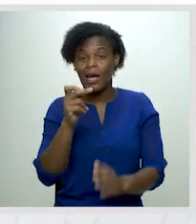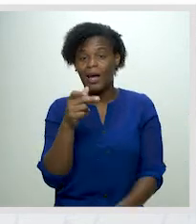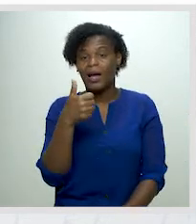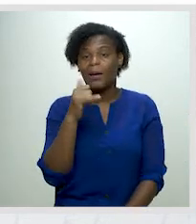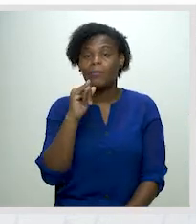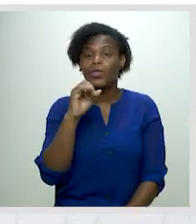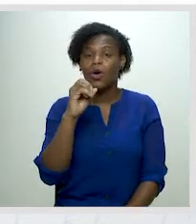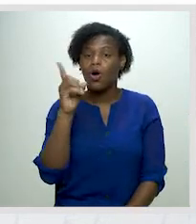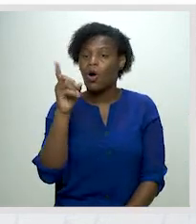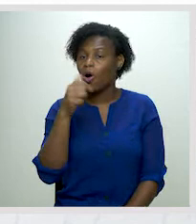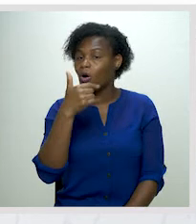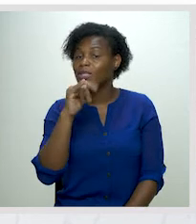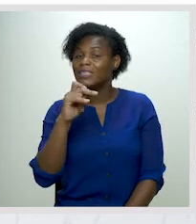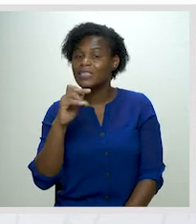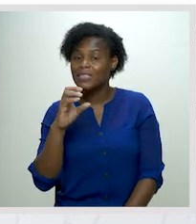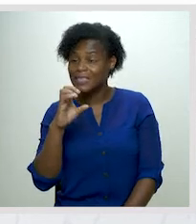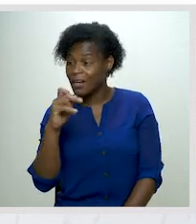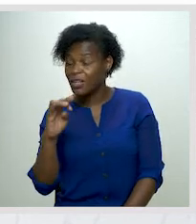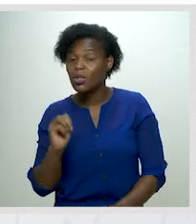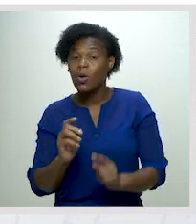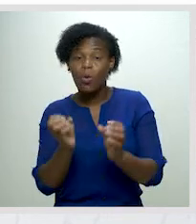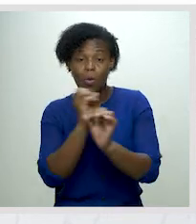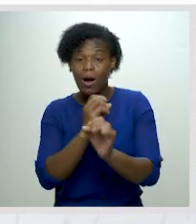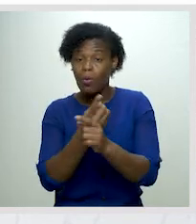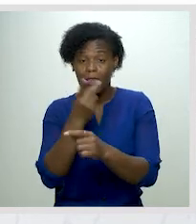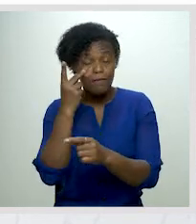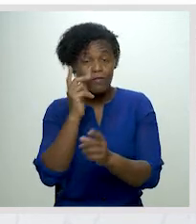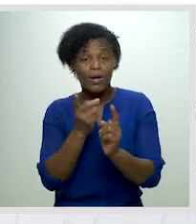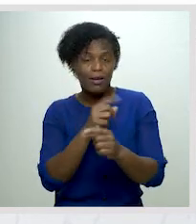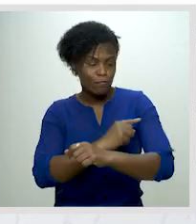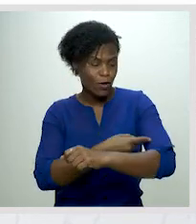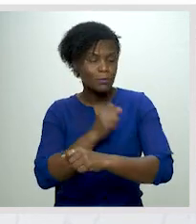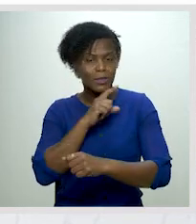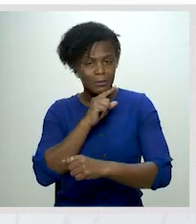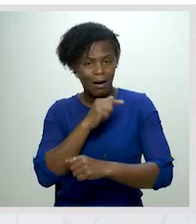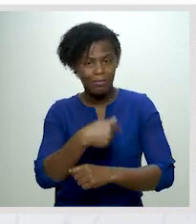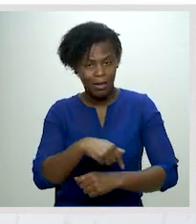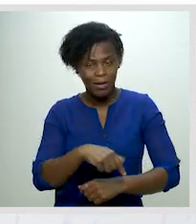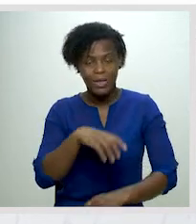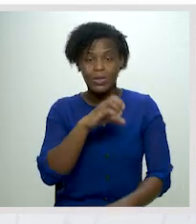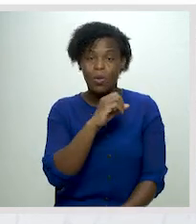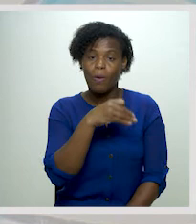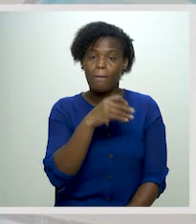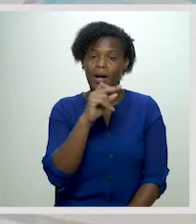na ausência de seres vivos, o que reforça a hipótese de Oparin e Haldane. Como